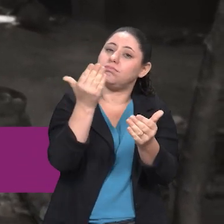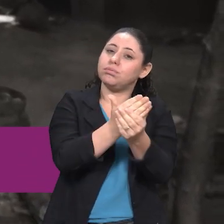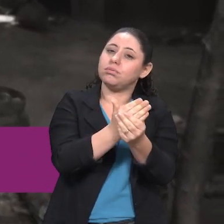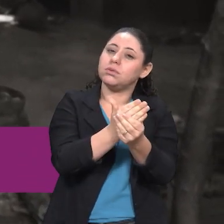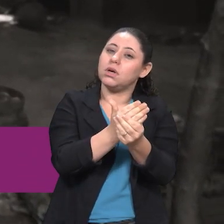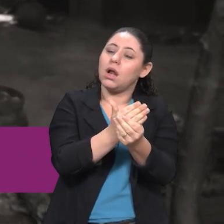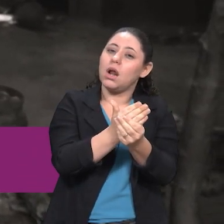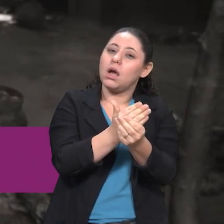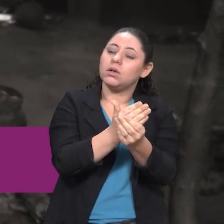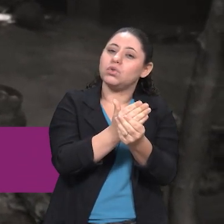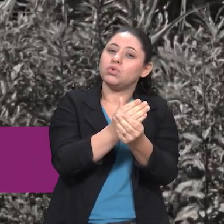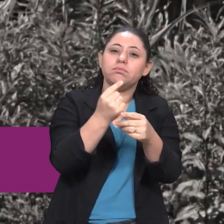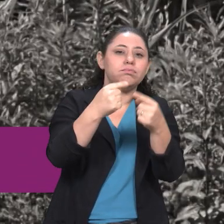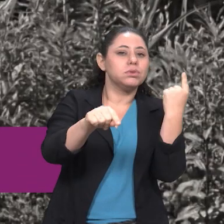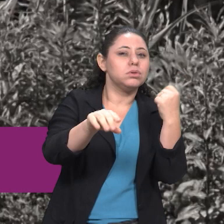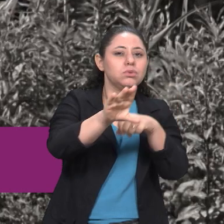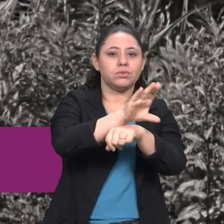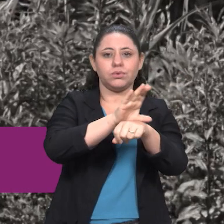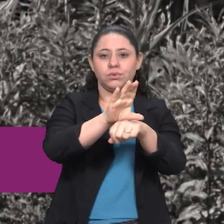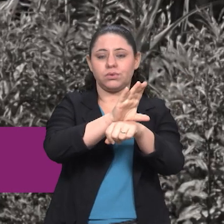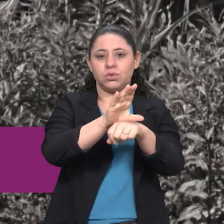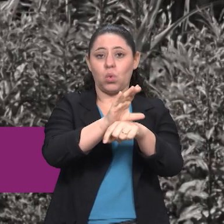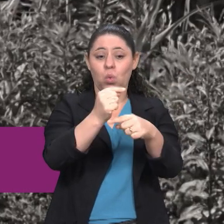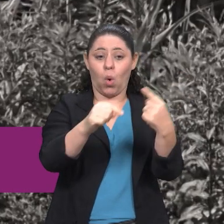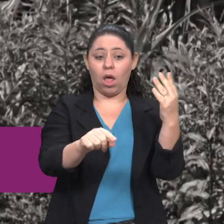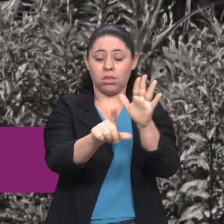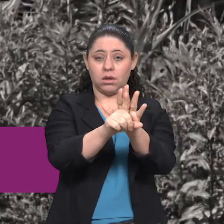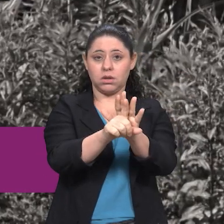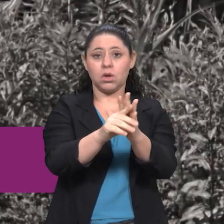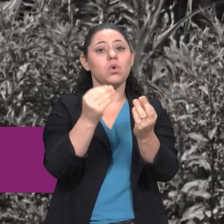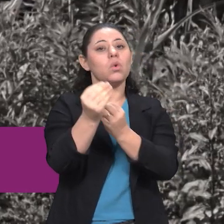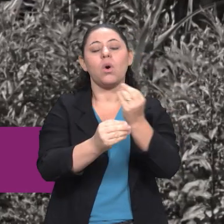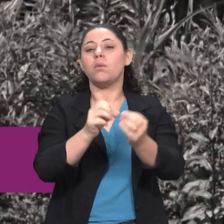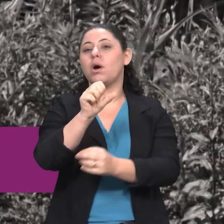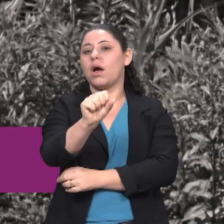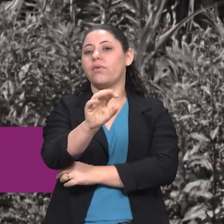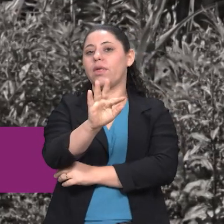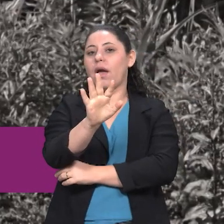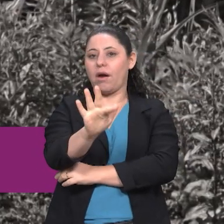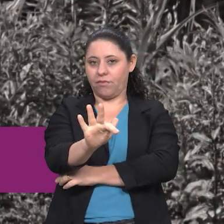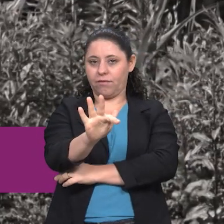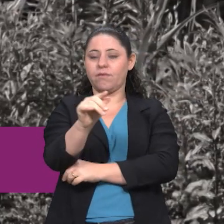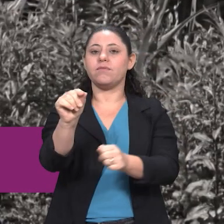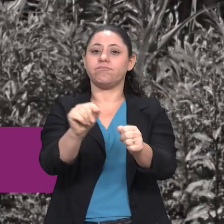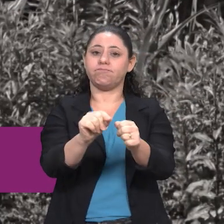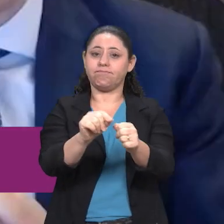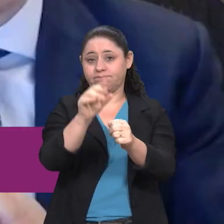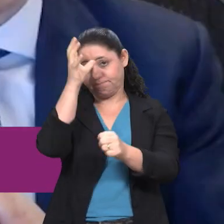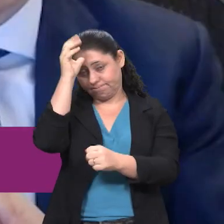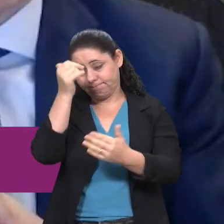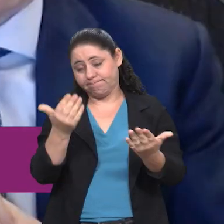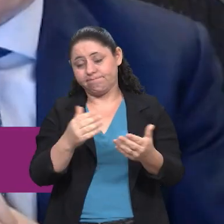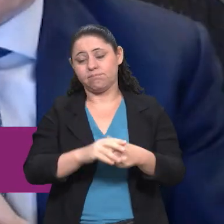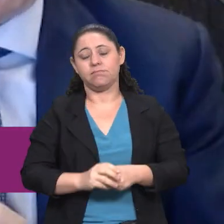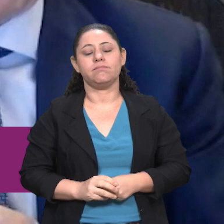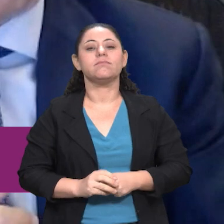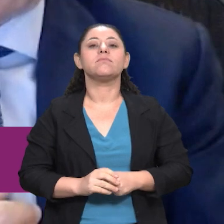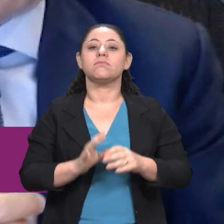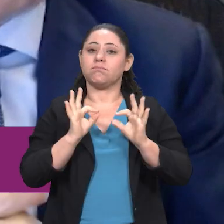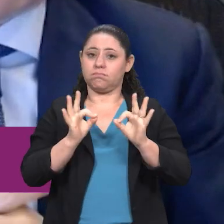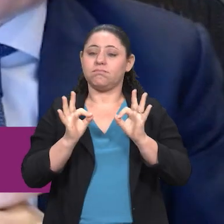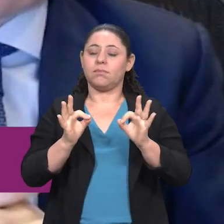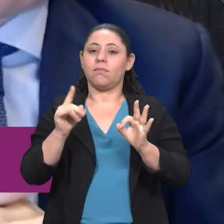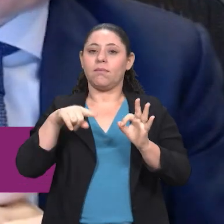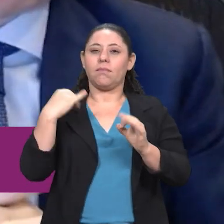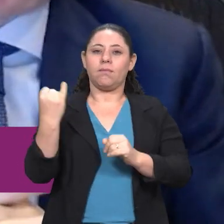ação de inconstitucionalidade, uma DIN, contra essa lei e como o Supremo vai se posicionar a respeito. Certo, e é